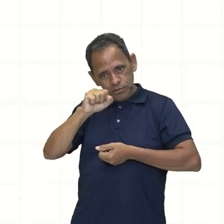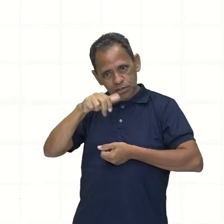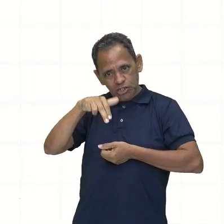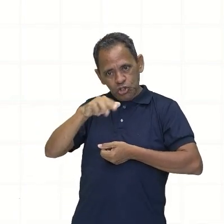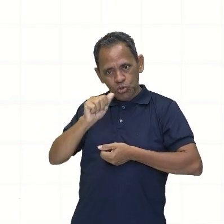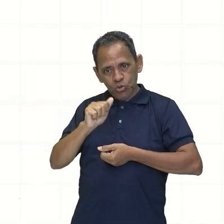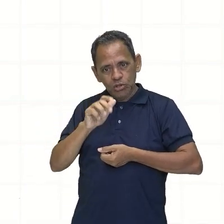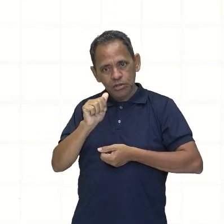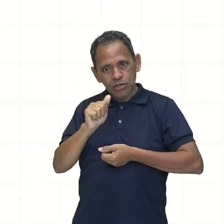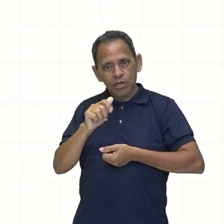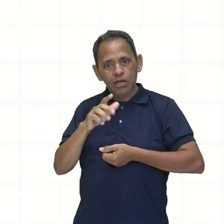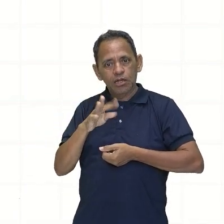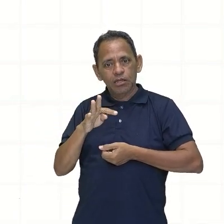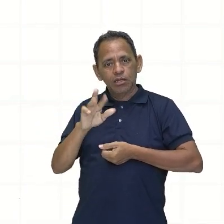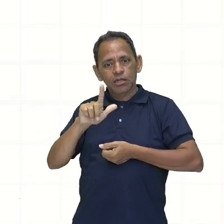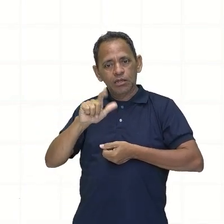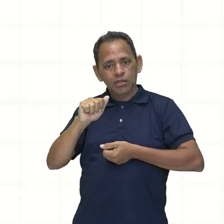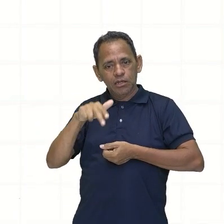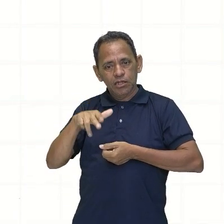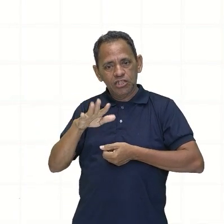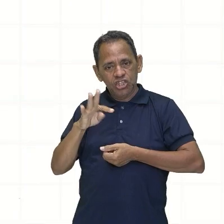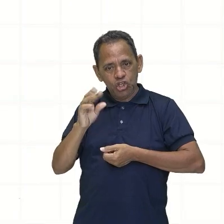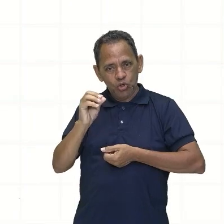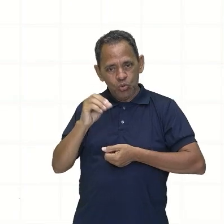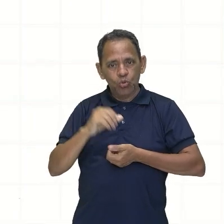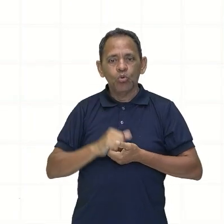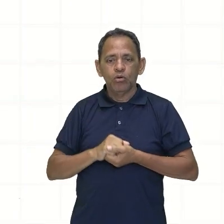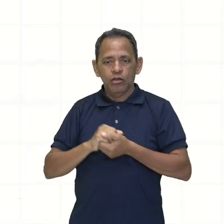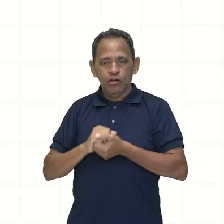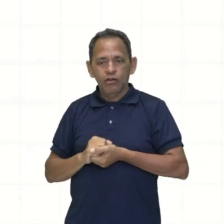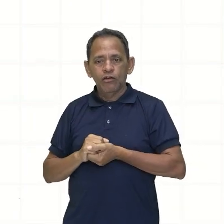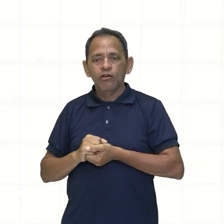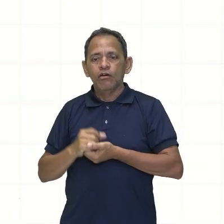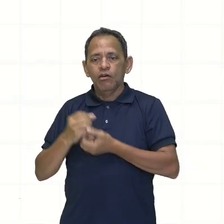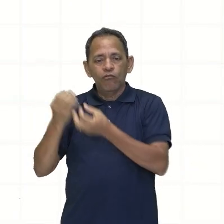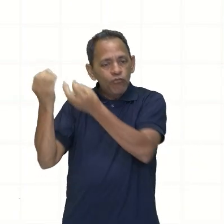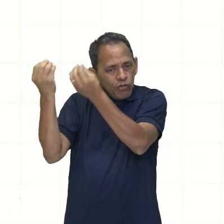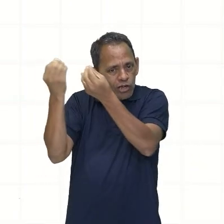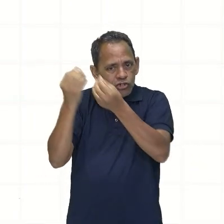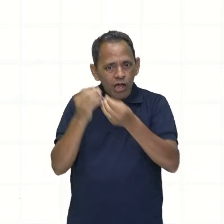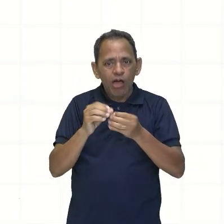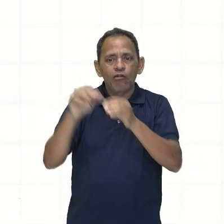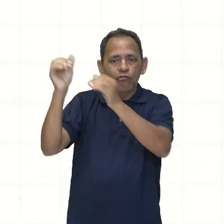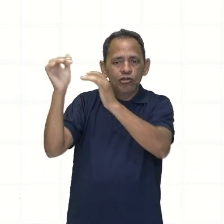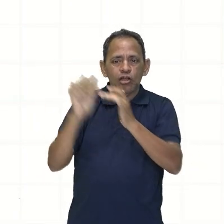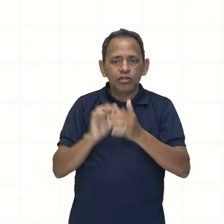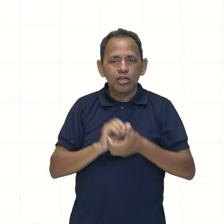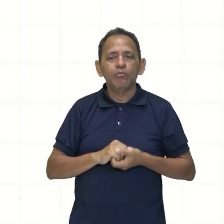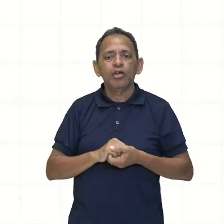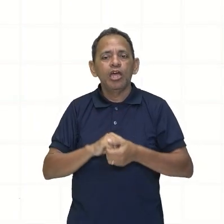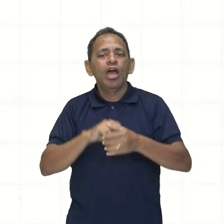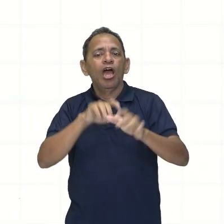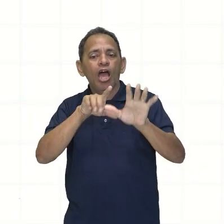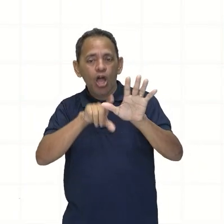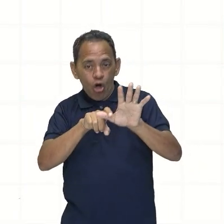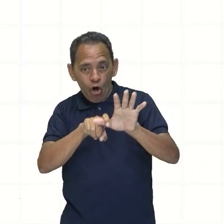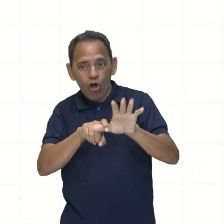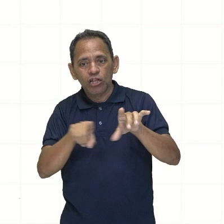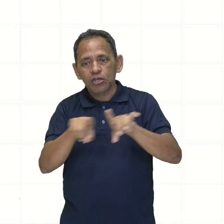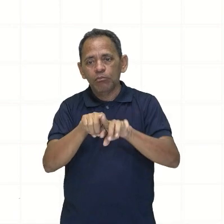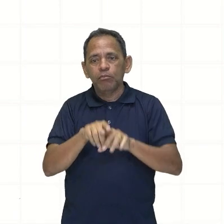nós temos outros países, né? Mais da parte sul do continente africano, da Angola, do Congo,